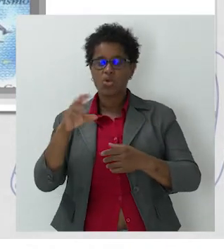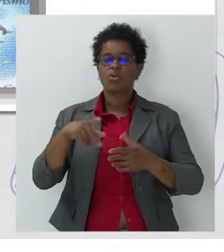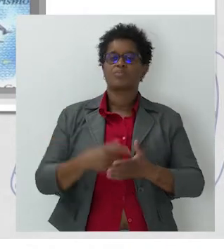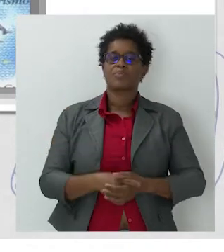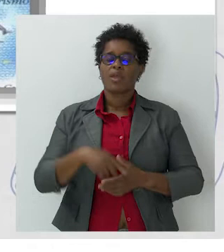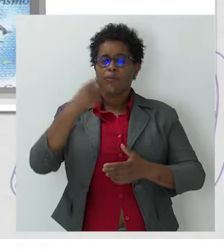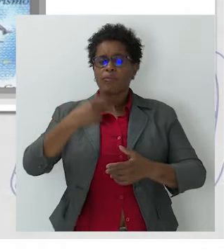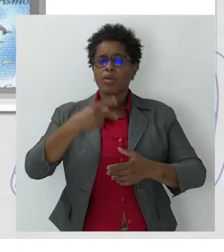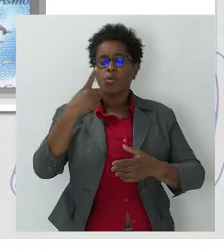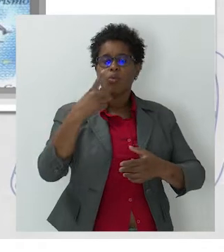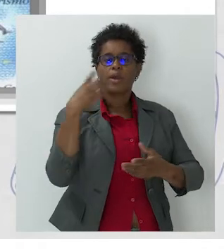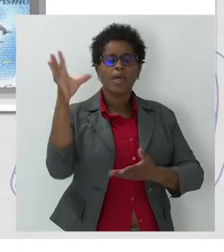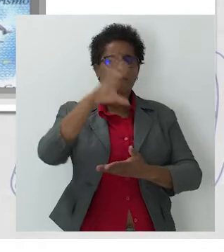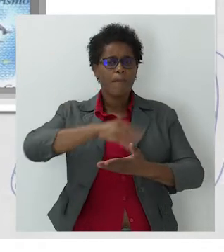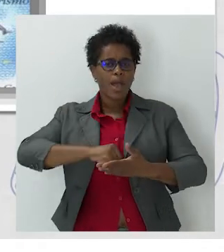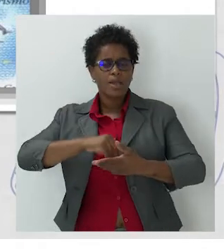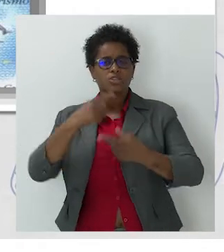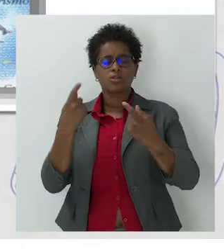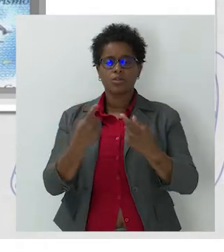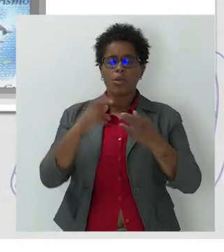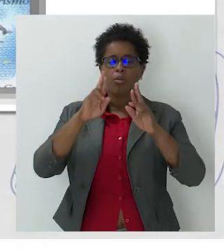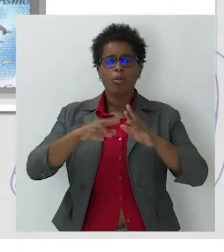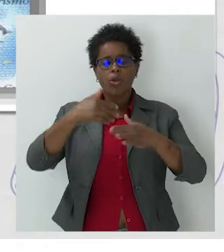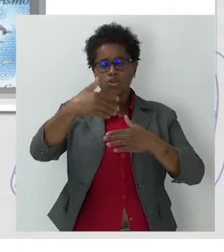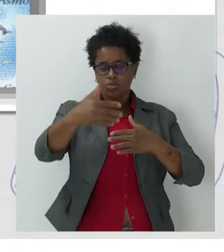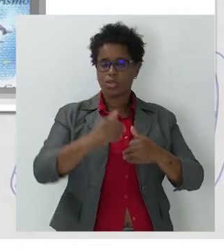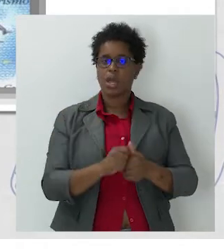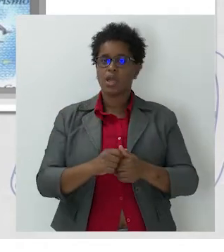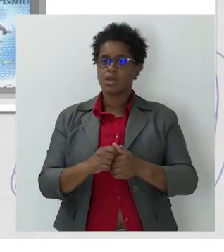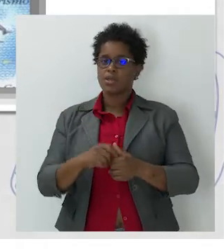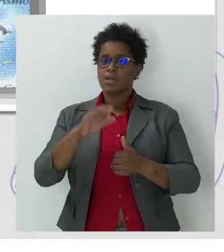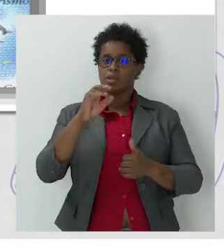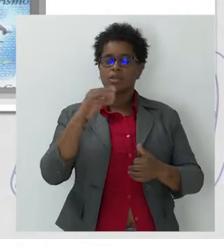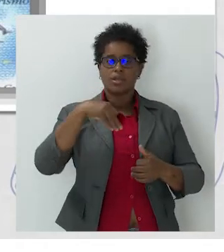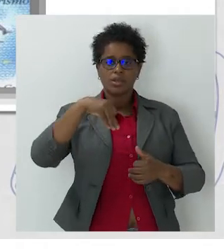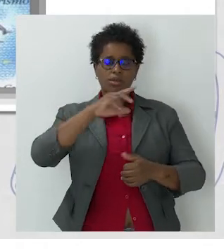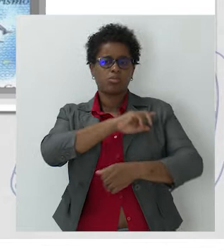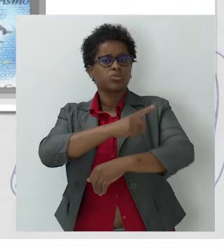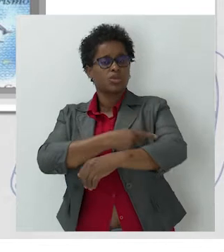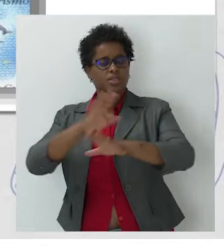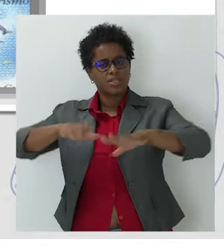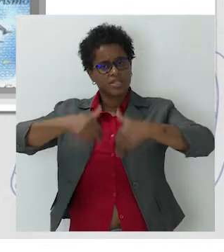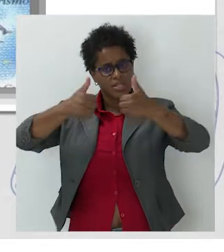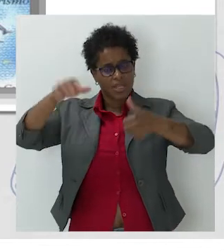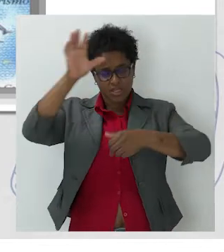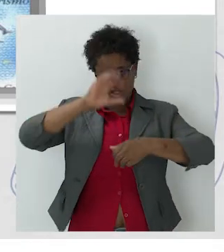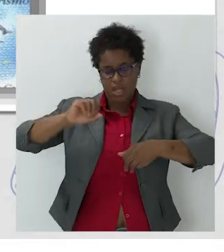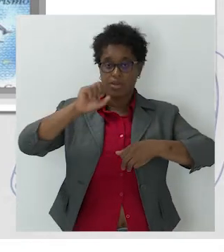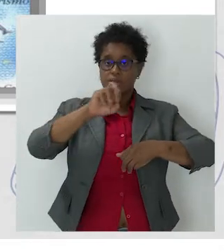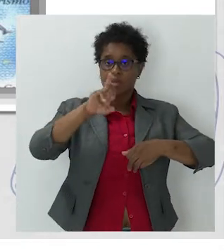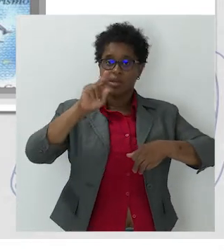tornou-se uma das mais prósperas e poderosas cidades-estado da